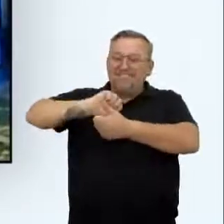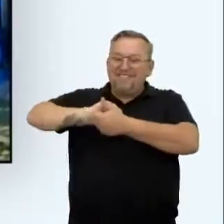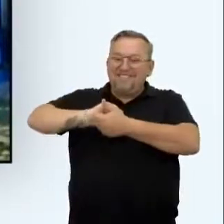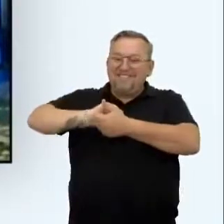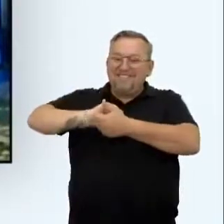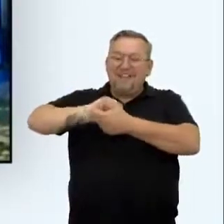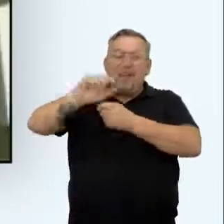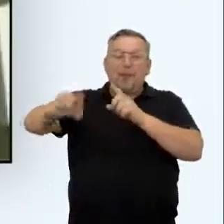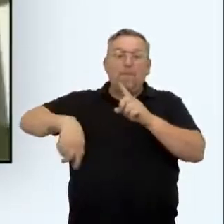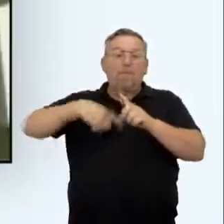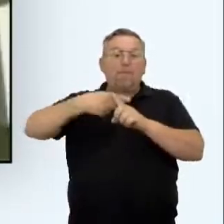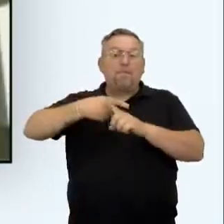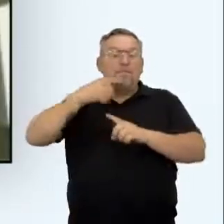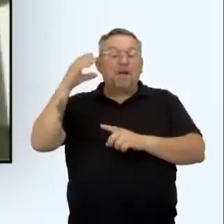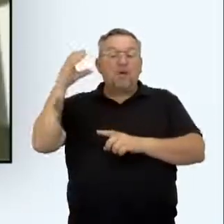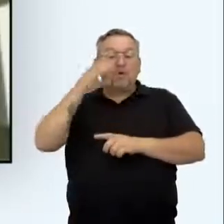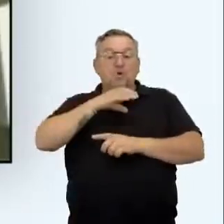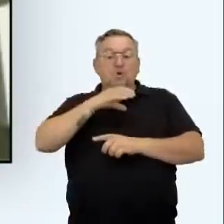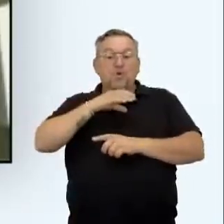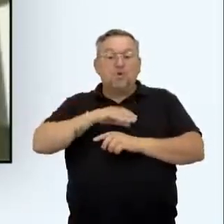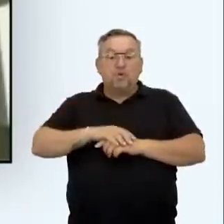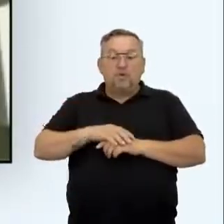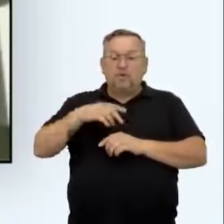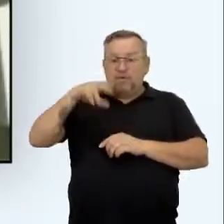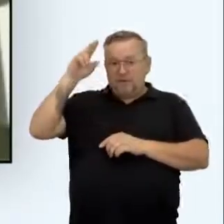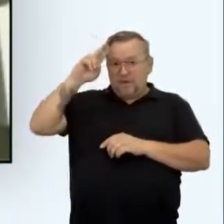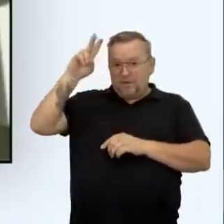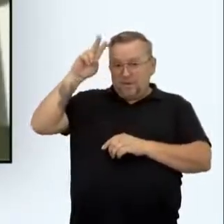e mais velocidade. Se você lembrar do início da